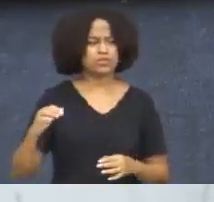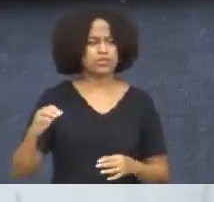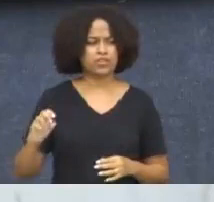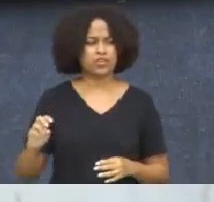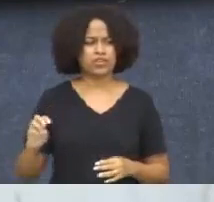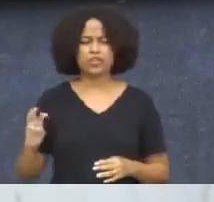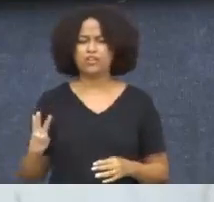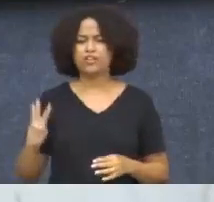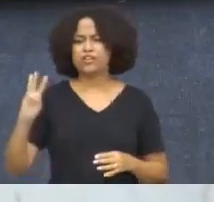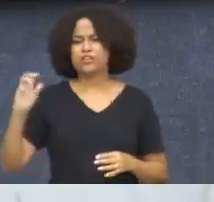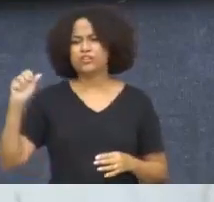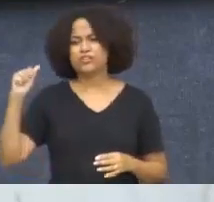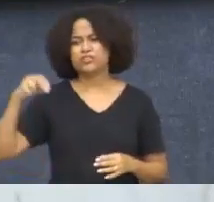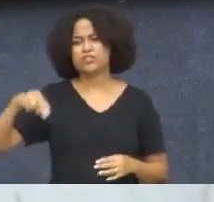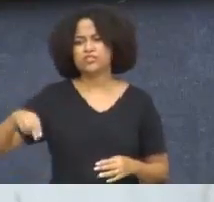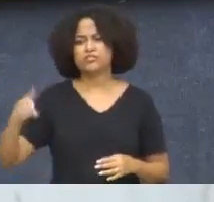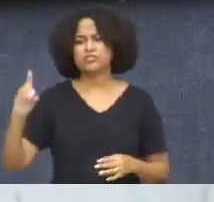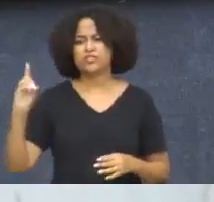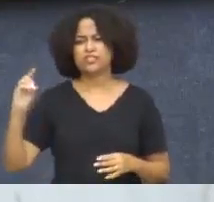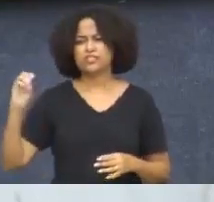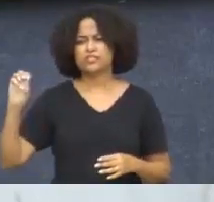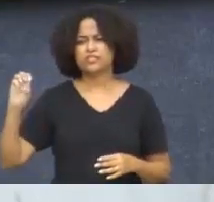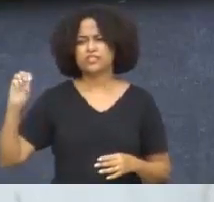Dois projetos?